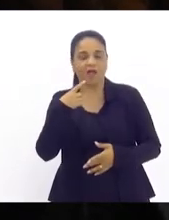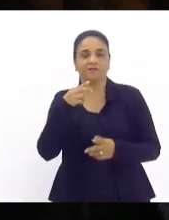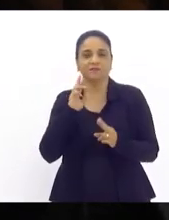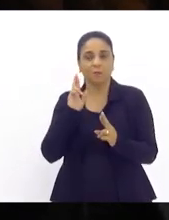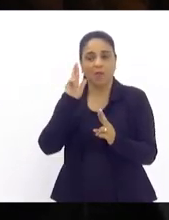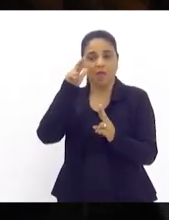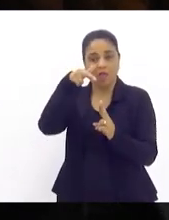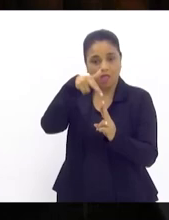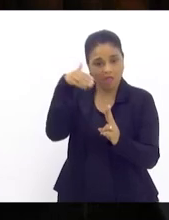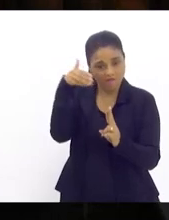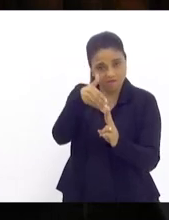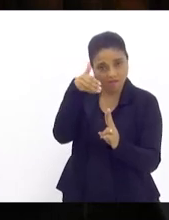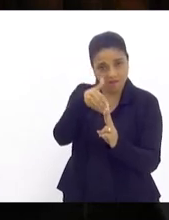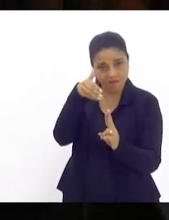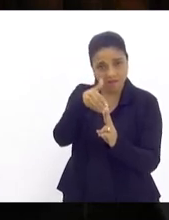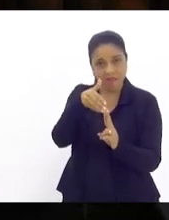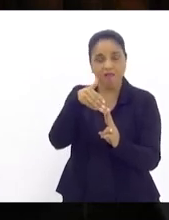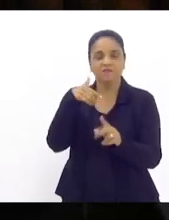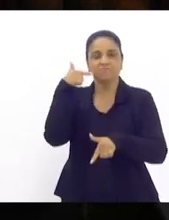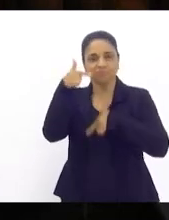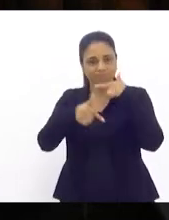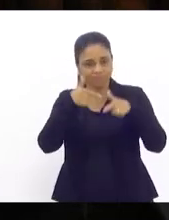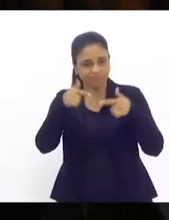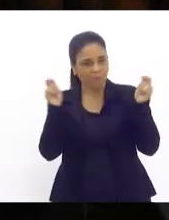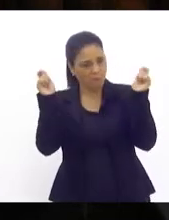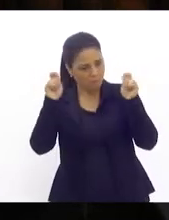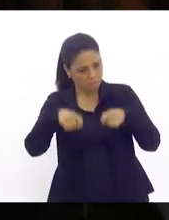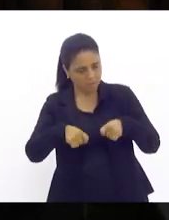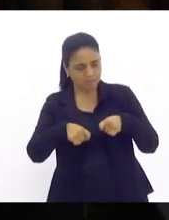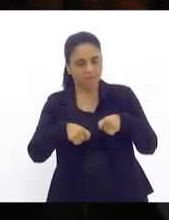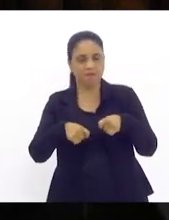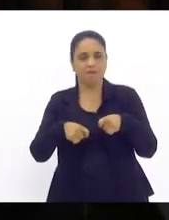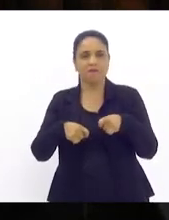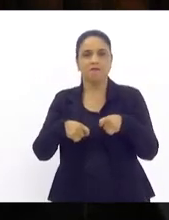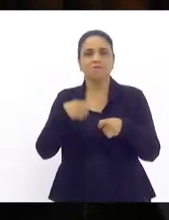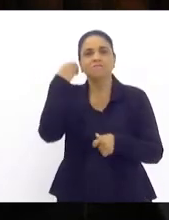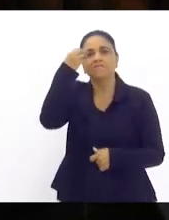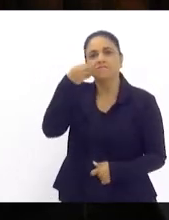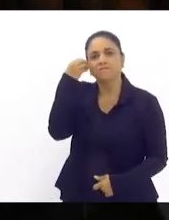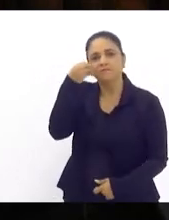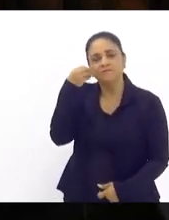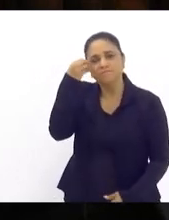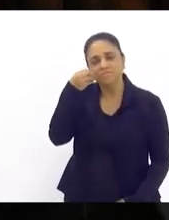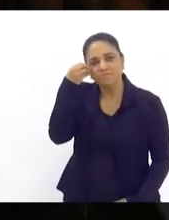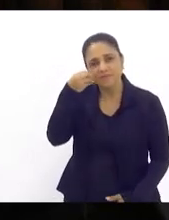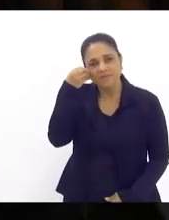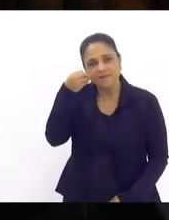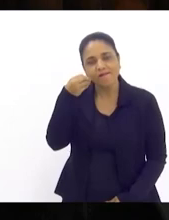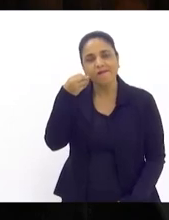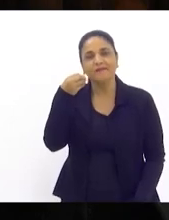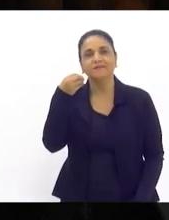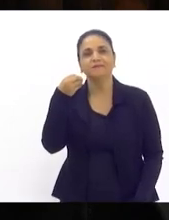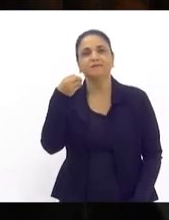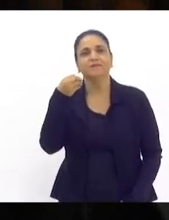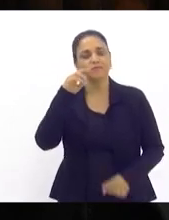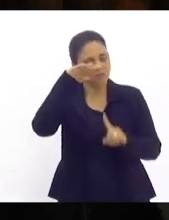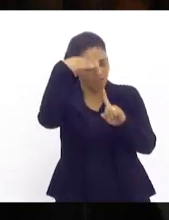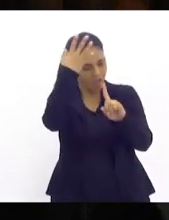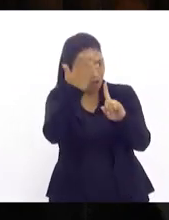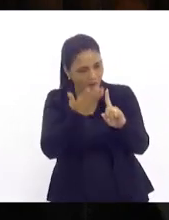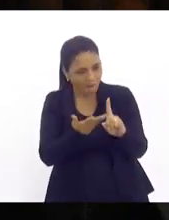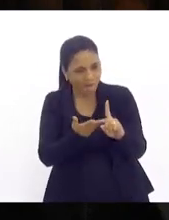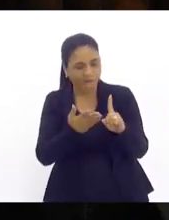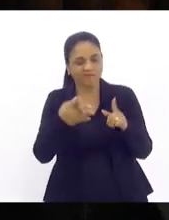força do trabalho legislativo, na competência, na experiência, sobretudo, e agora eu tenho a honra de aprender com